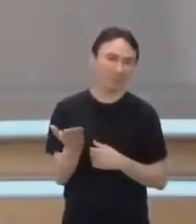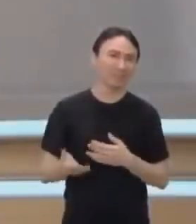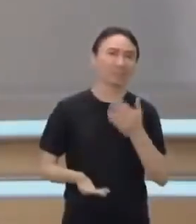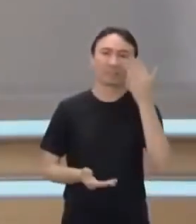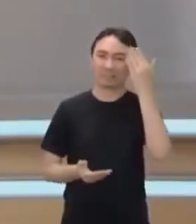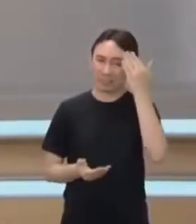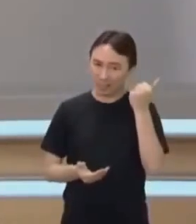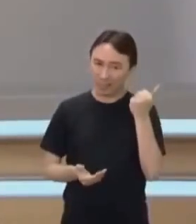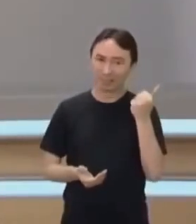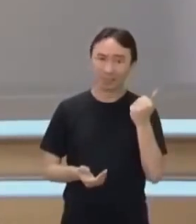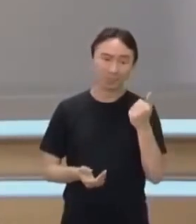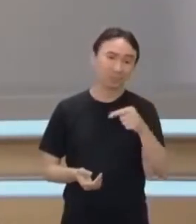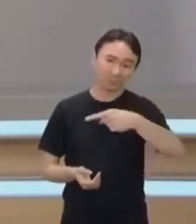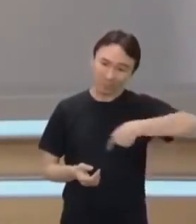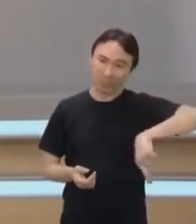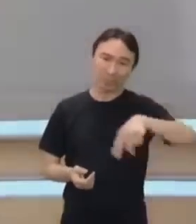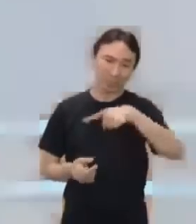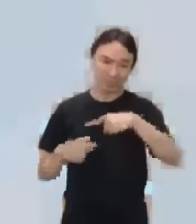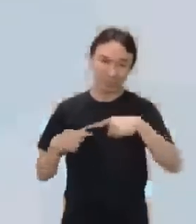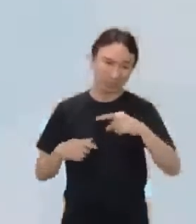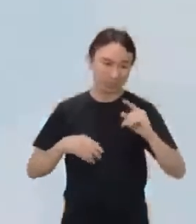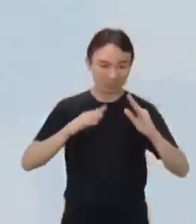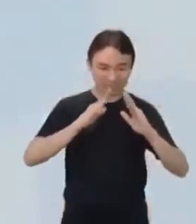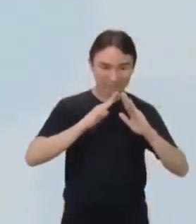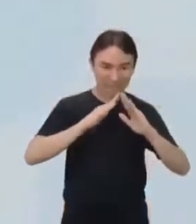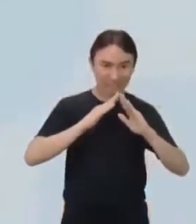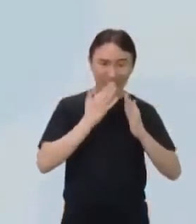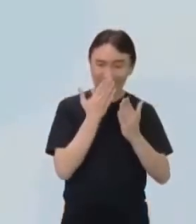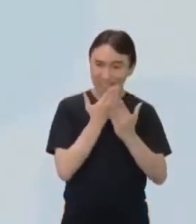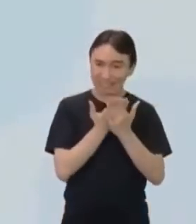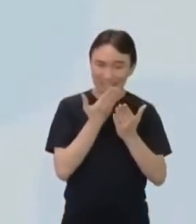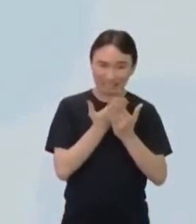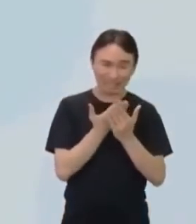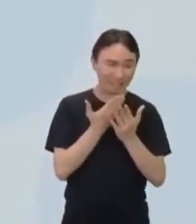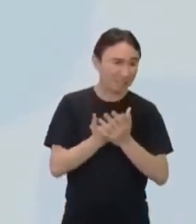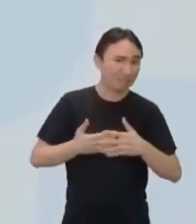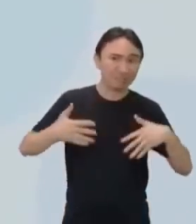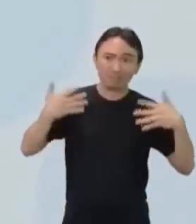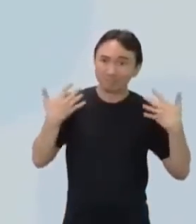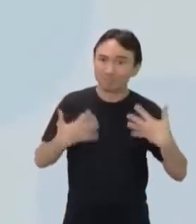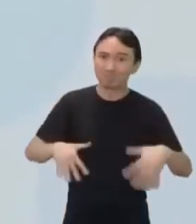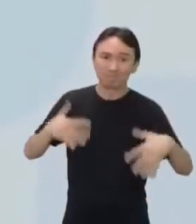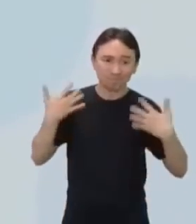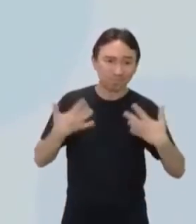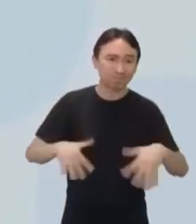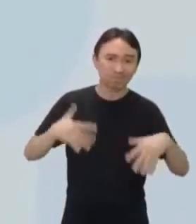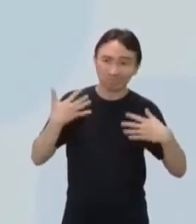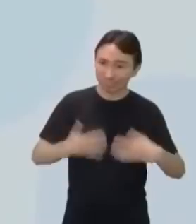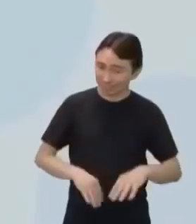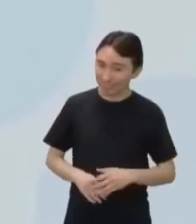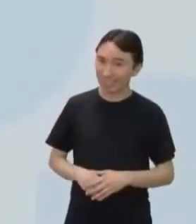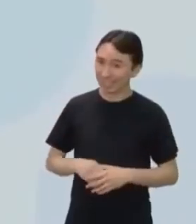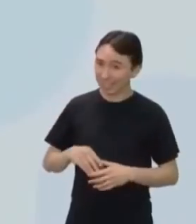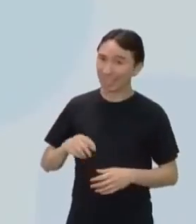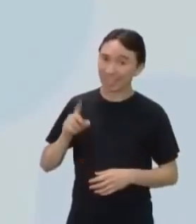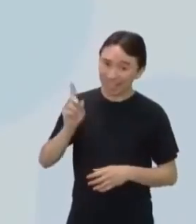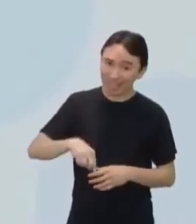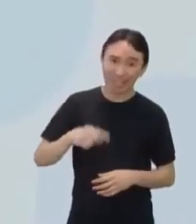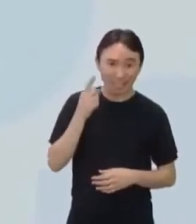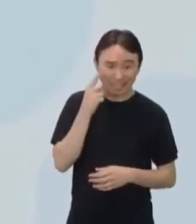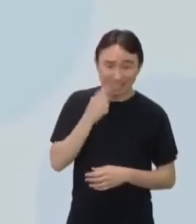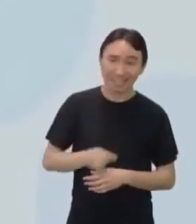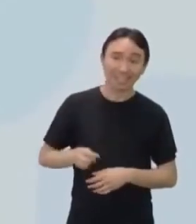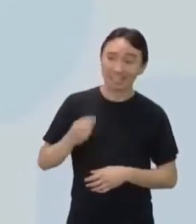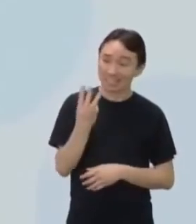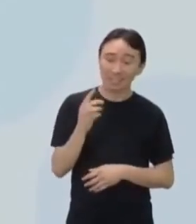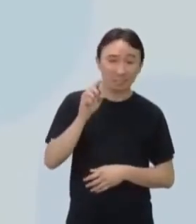Vocês sabem, né, nós temos uma rede muito grande, né, e a responsabilidade sobre a nossa rede também é muito grande